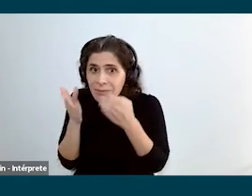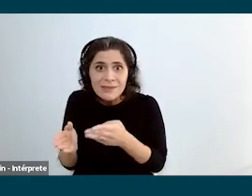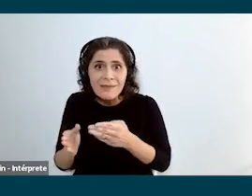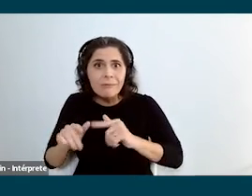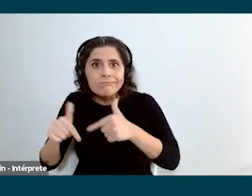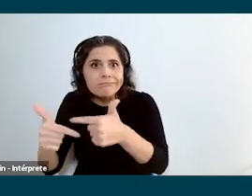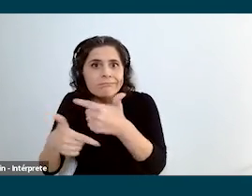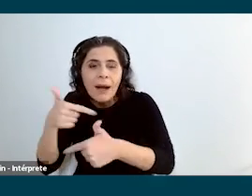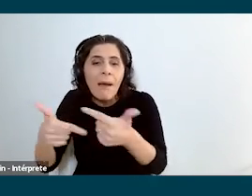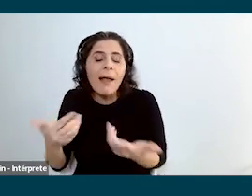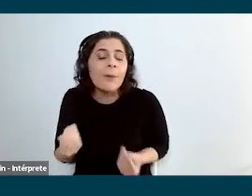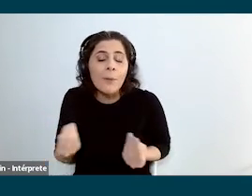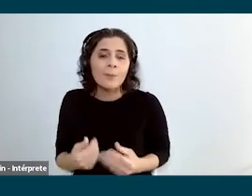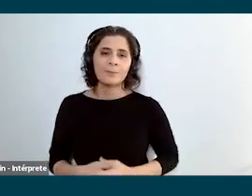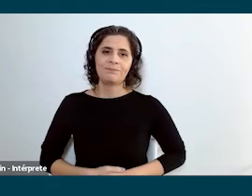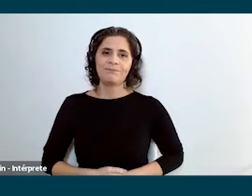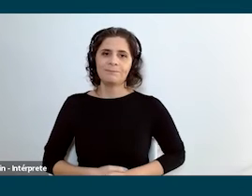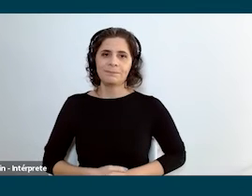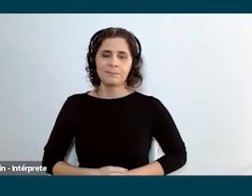faz, Thiago?